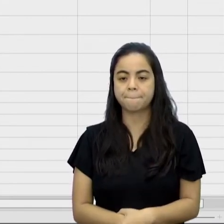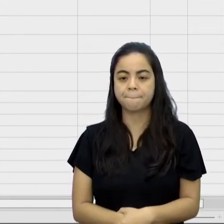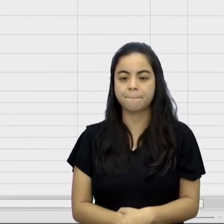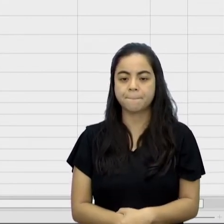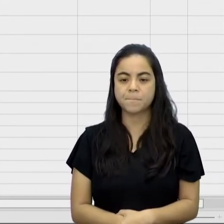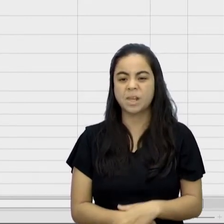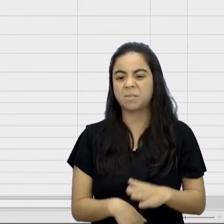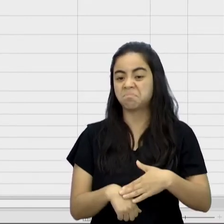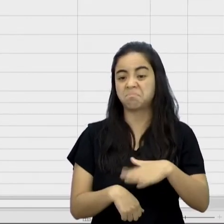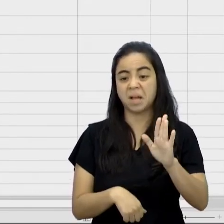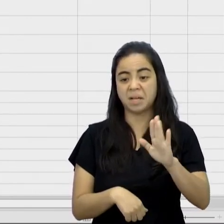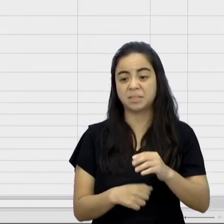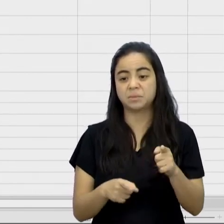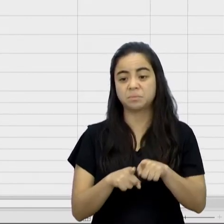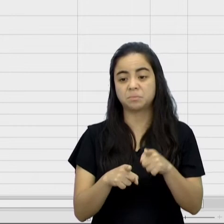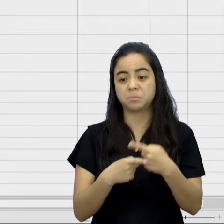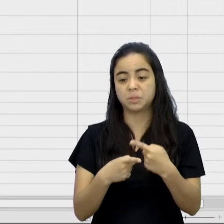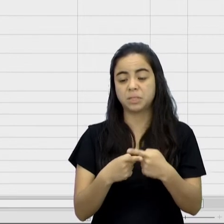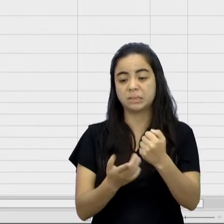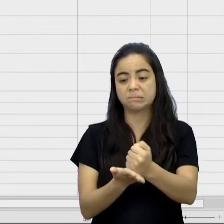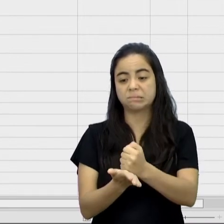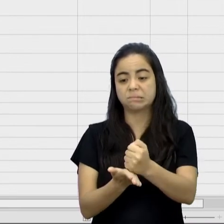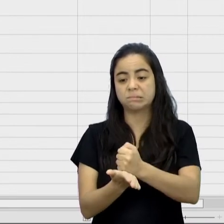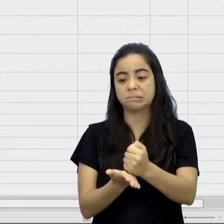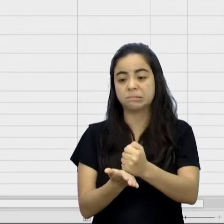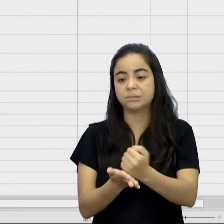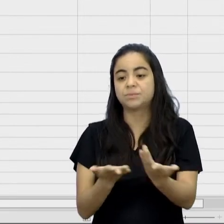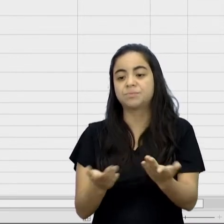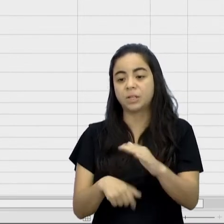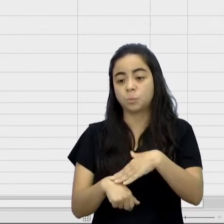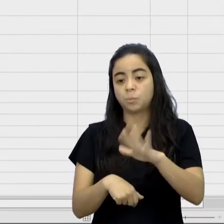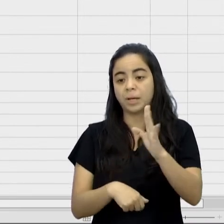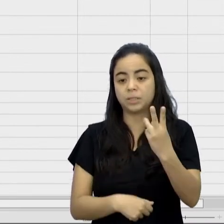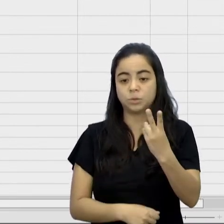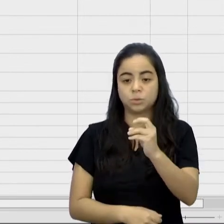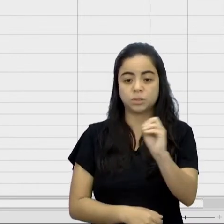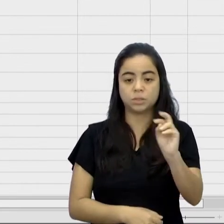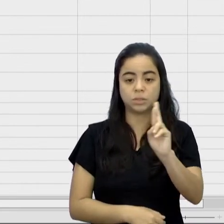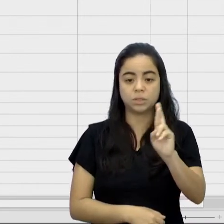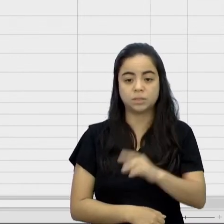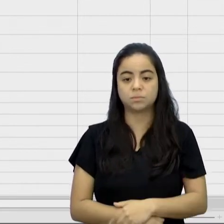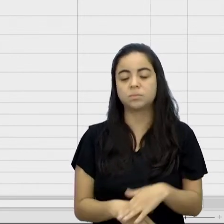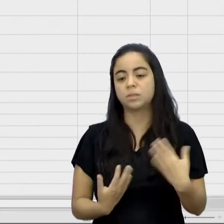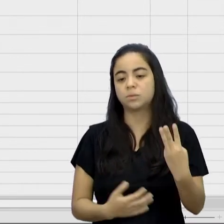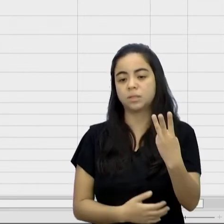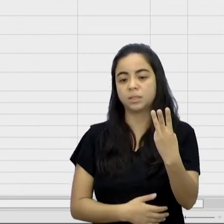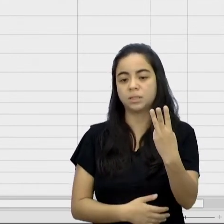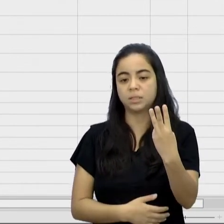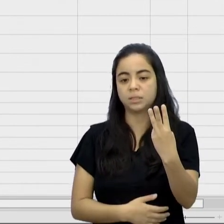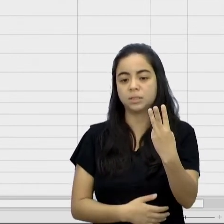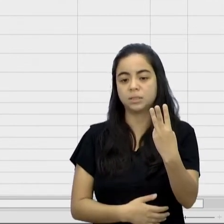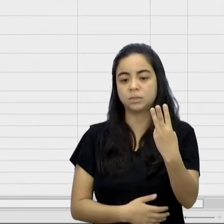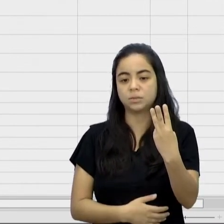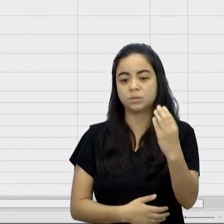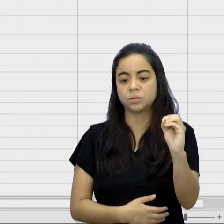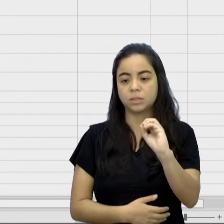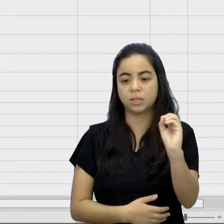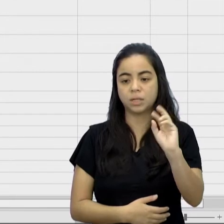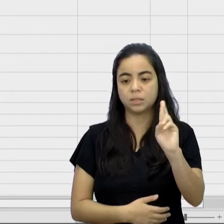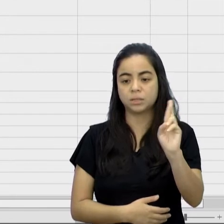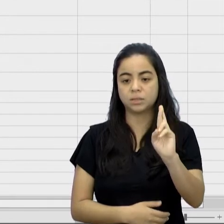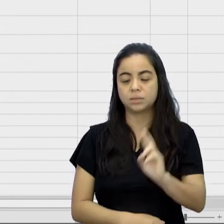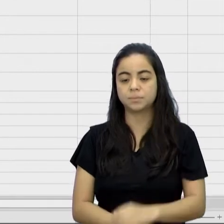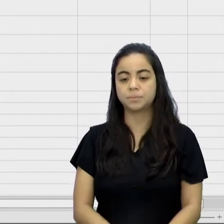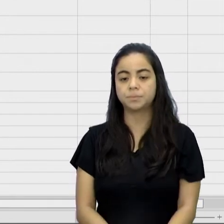então. mais, né? Fomos na farmácia, compramos algum de higiene pessoal, foi até mais do que 200. Então, 300, tá bom? 330. Acabamos gastando um pouquinho a